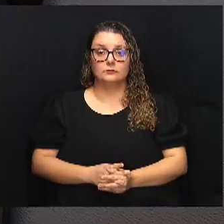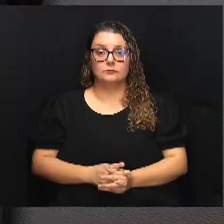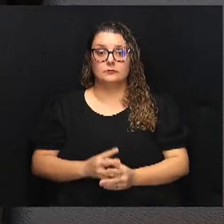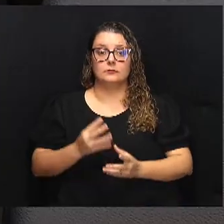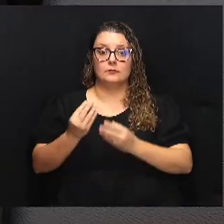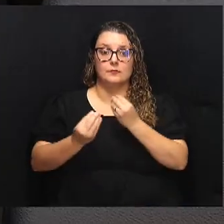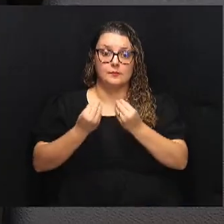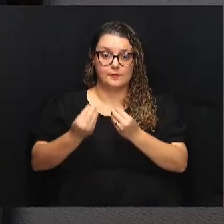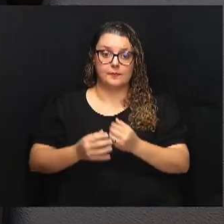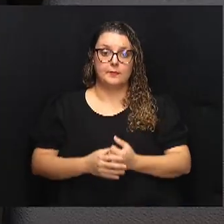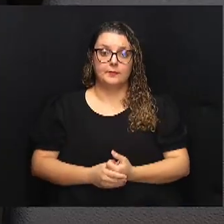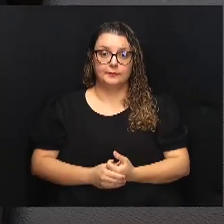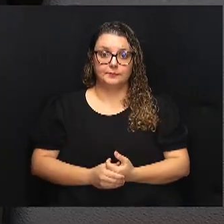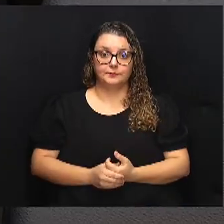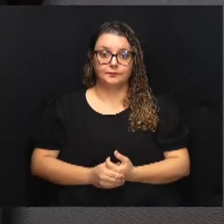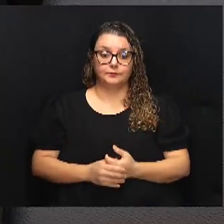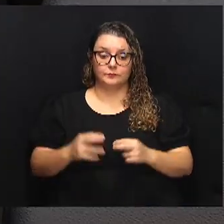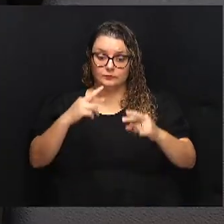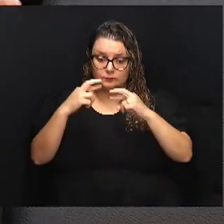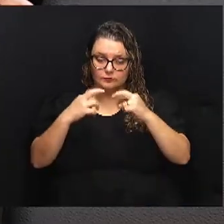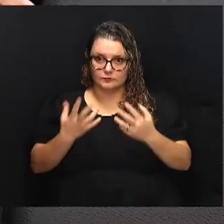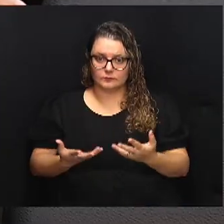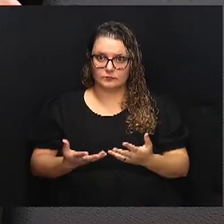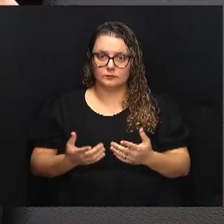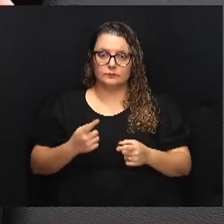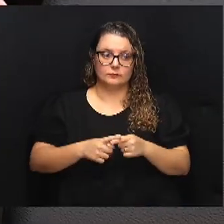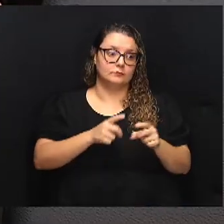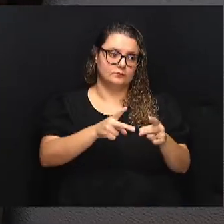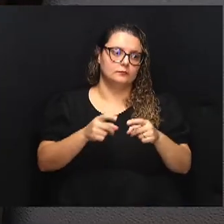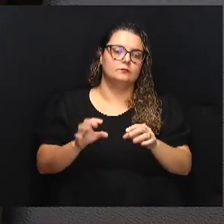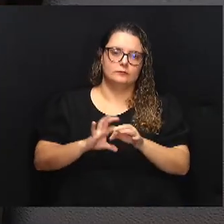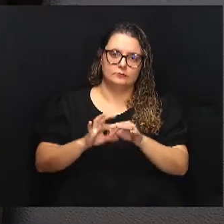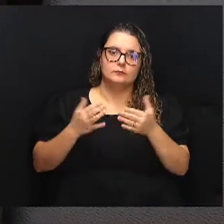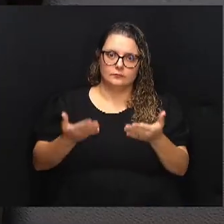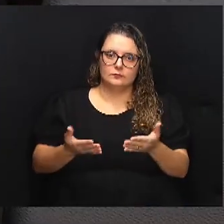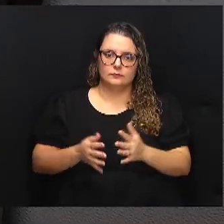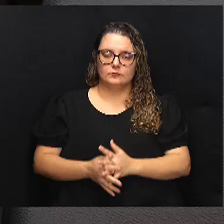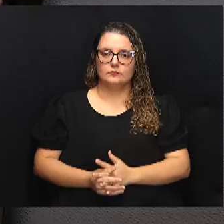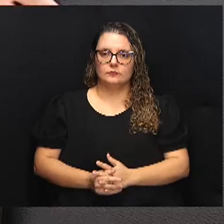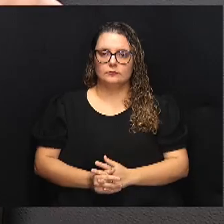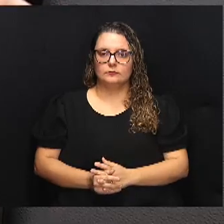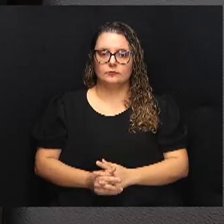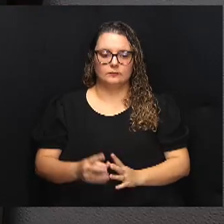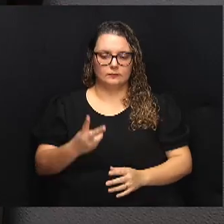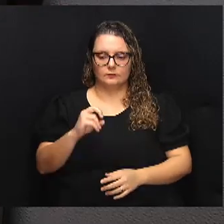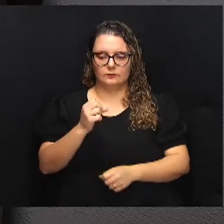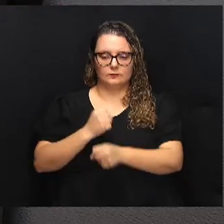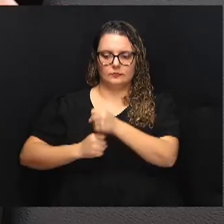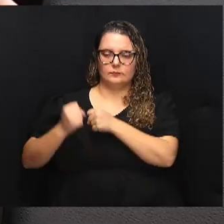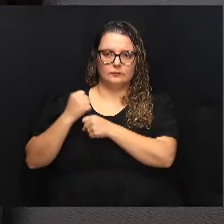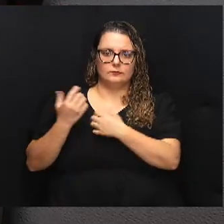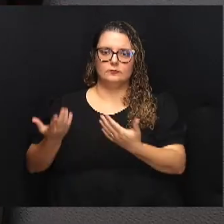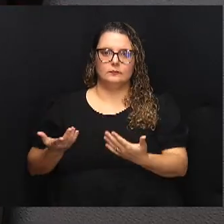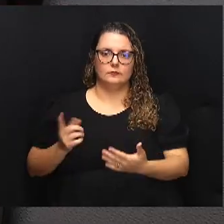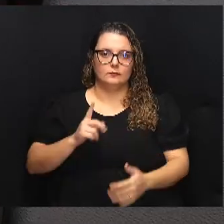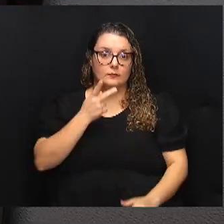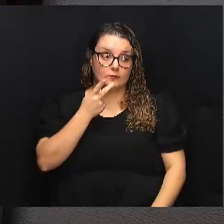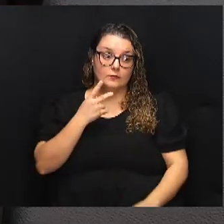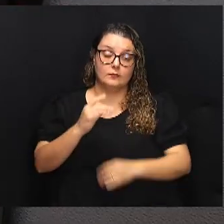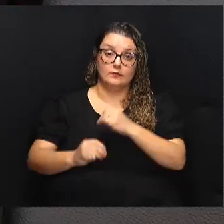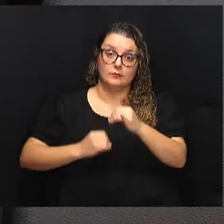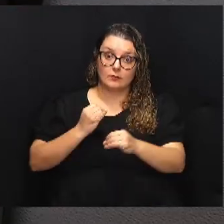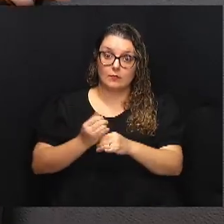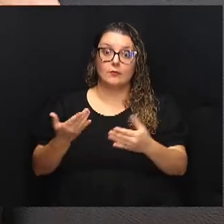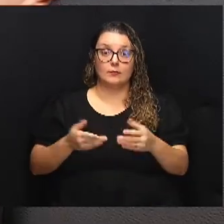Como fiscalizar isso? Porque a venda é permitida hoje. Há 20 anos atrás não falava muito sobre internet, hoje é vendido